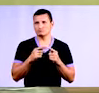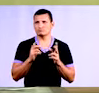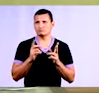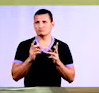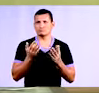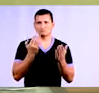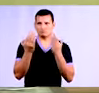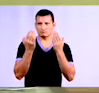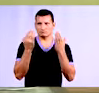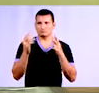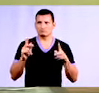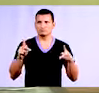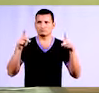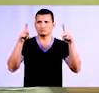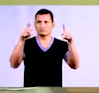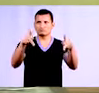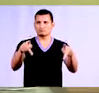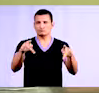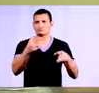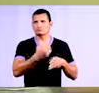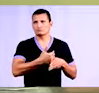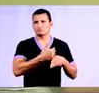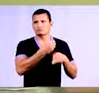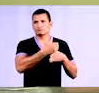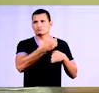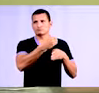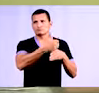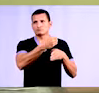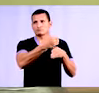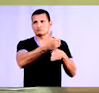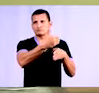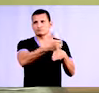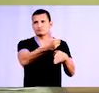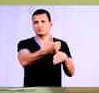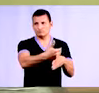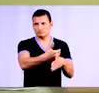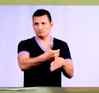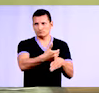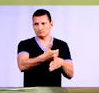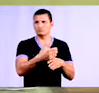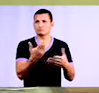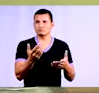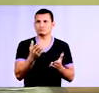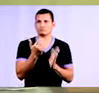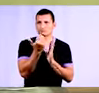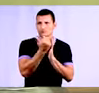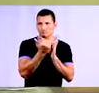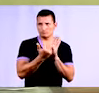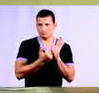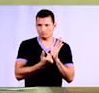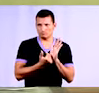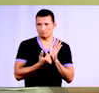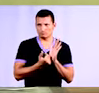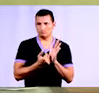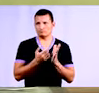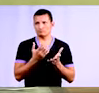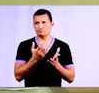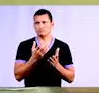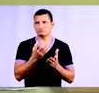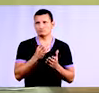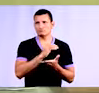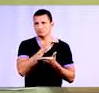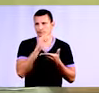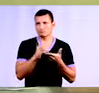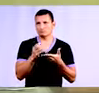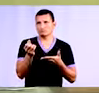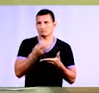eu vou colocando um bloco atrás do outro. Né? À medida que vai ser executado o programa, ele adiciona um novo bloco e